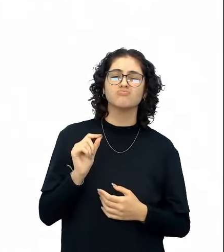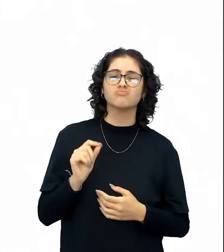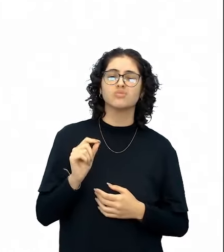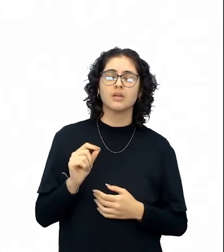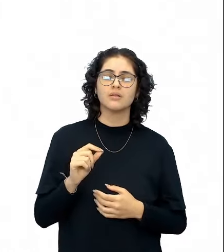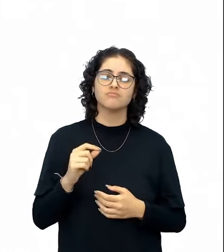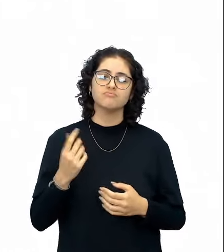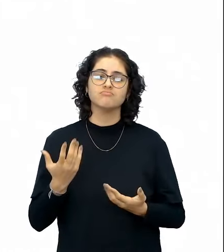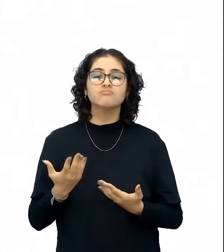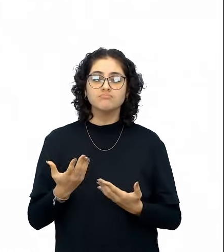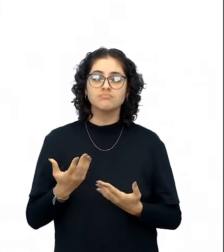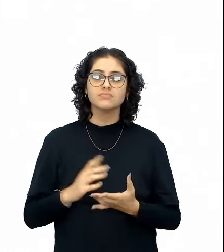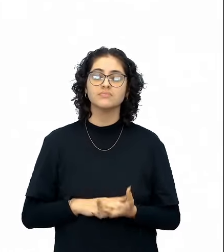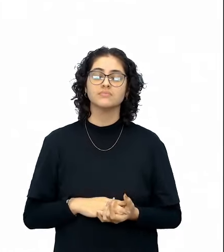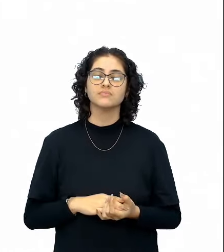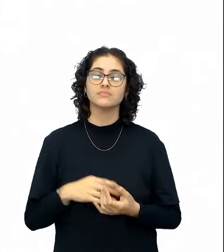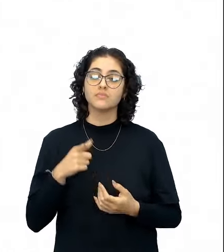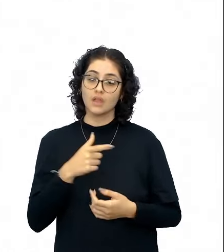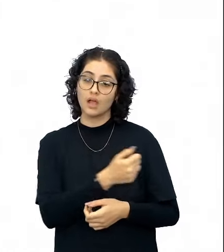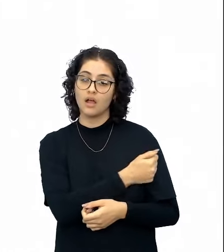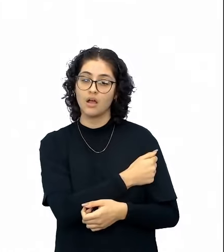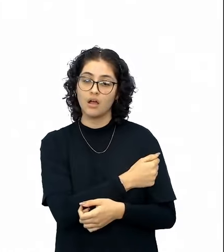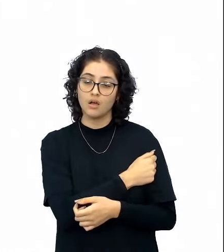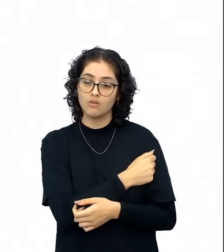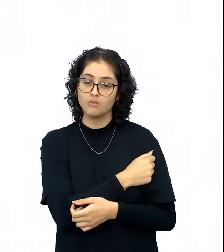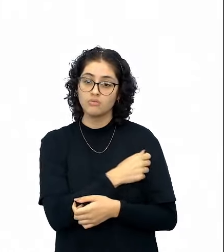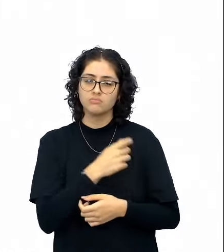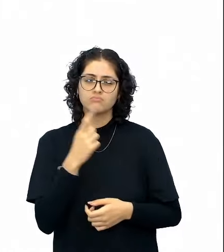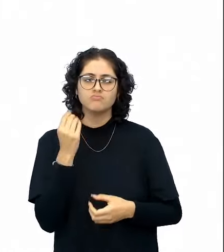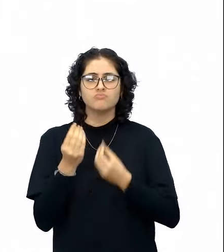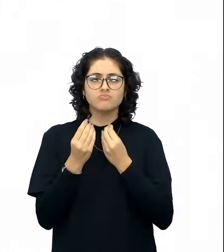leva o aluno a produzir sentido,